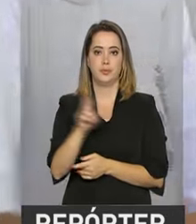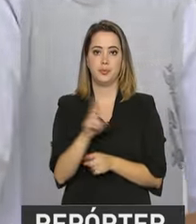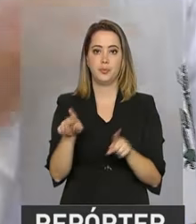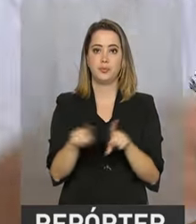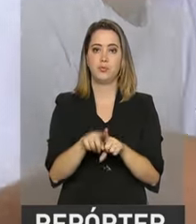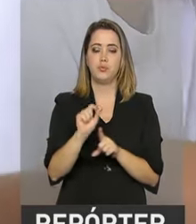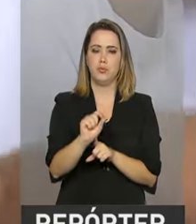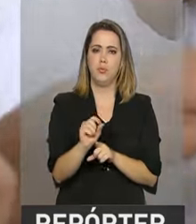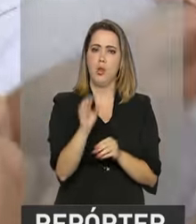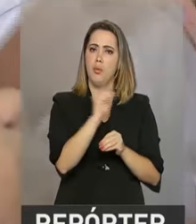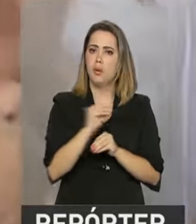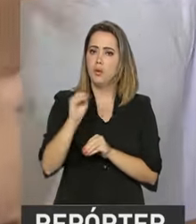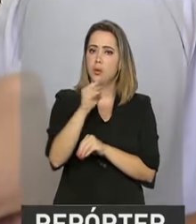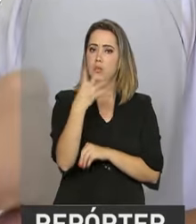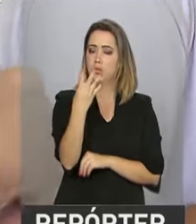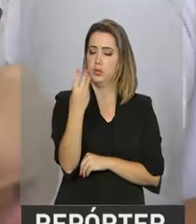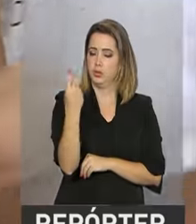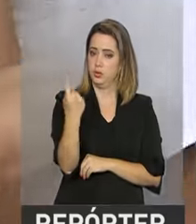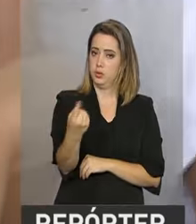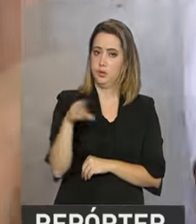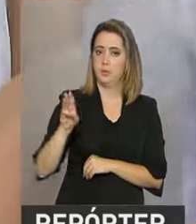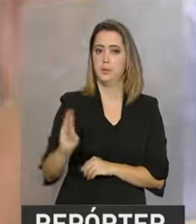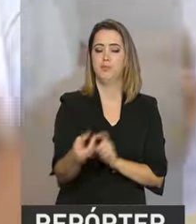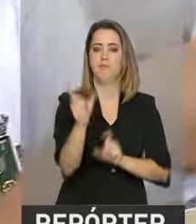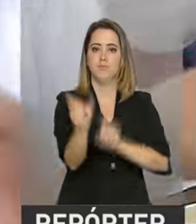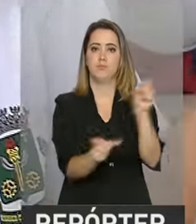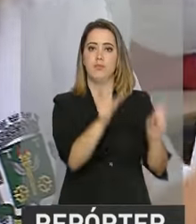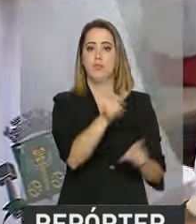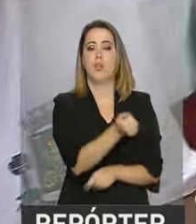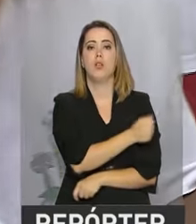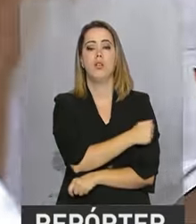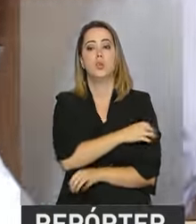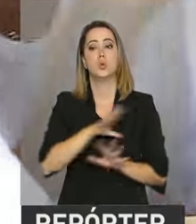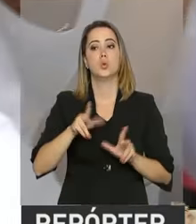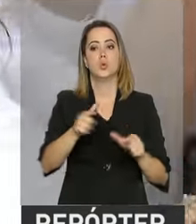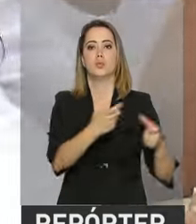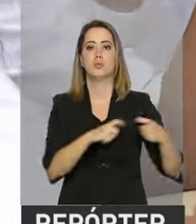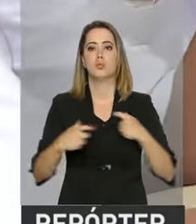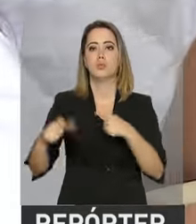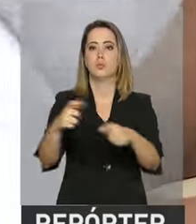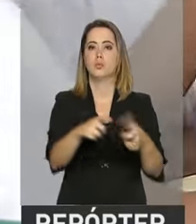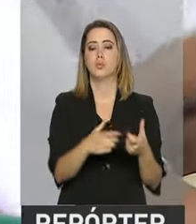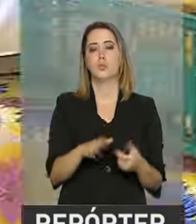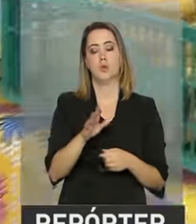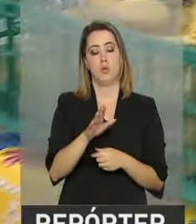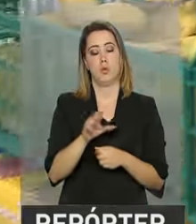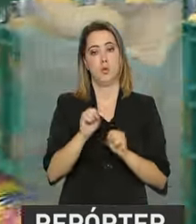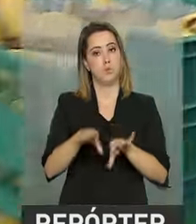R$ 4.150 milhões, para atender 41 milhões de estudantes de todas as etapas da educação